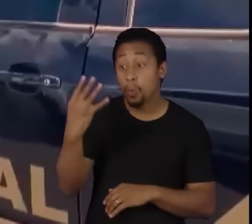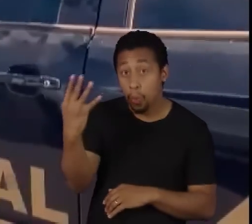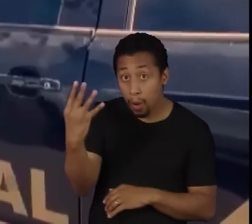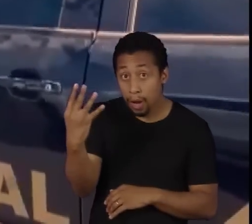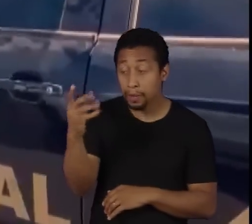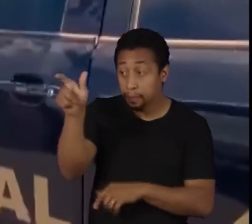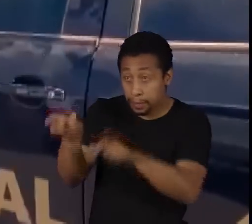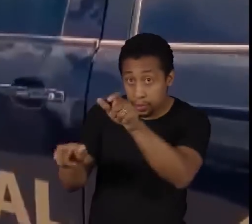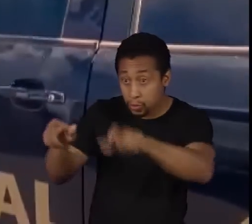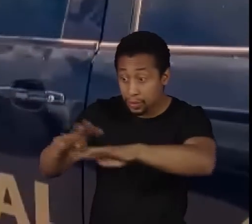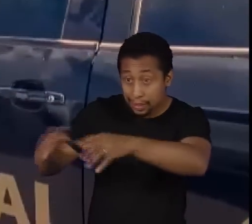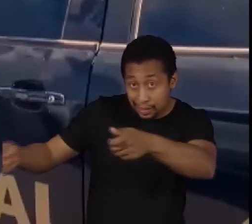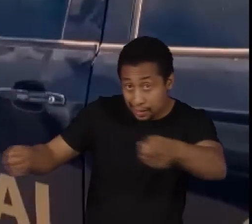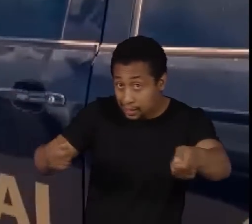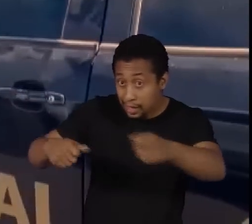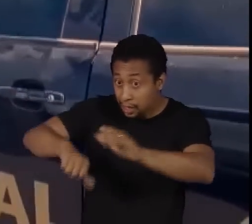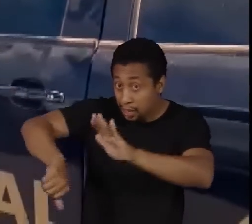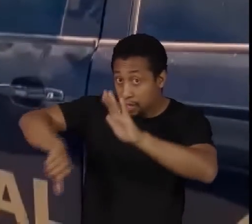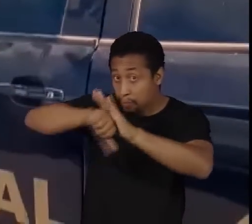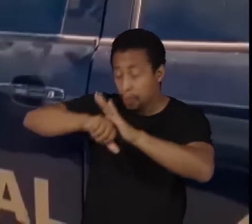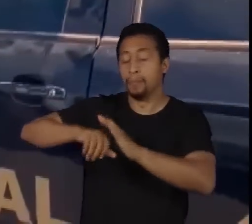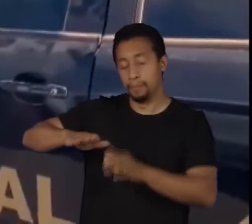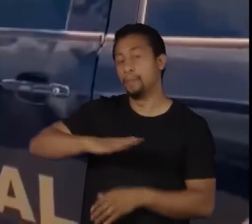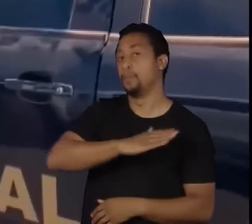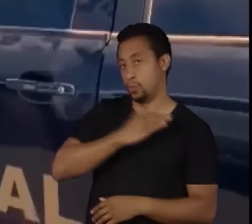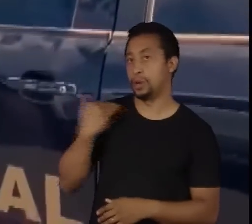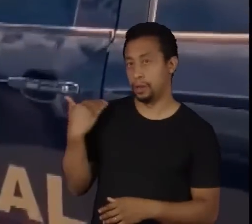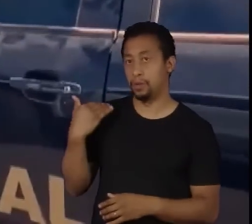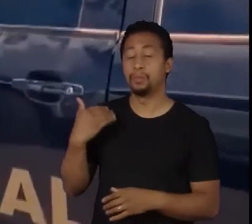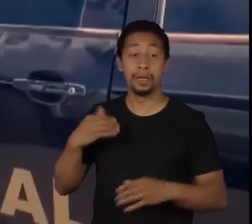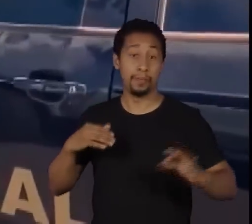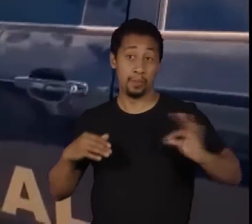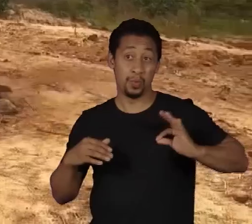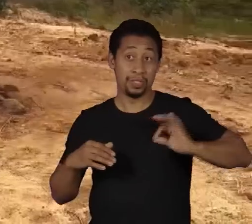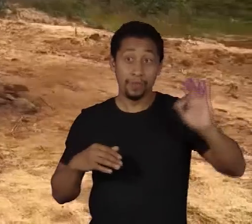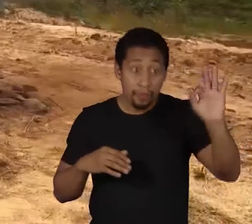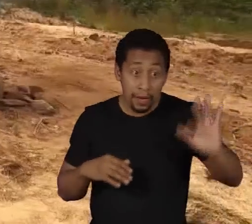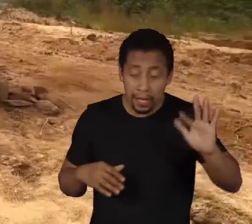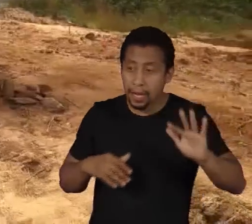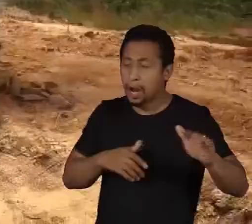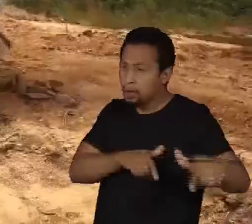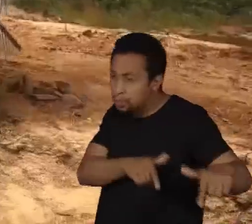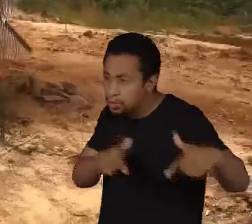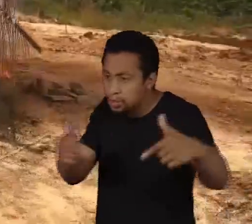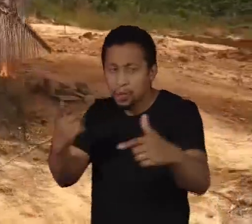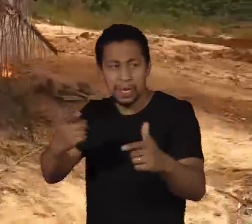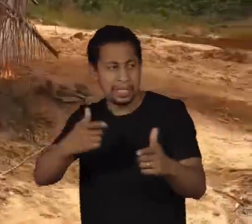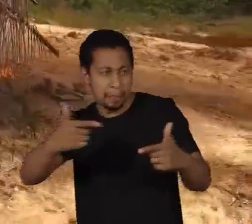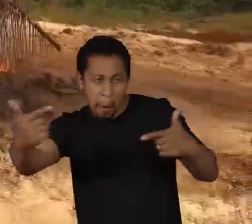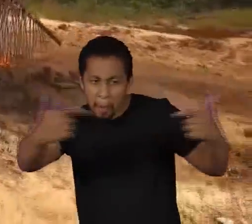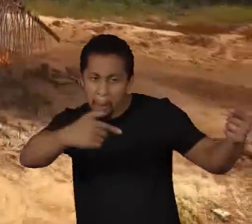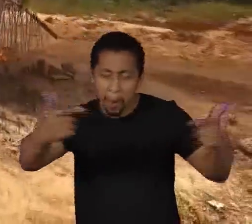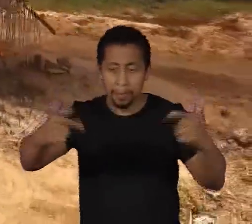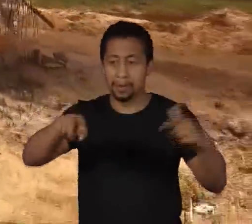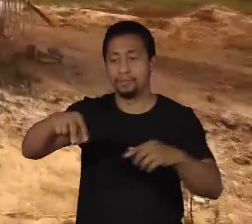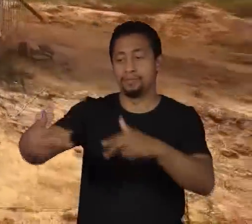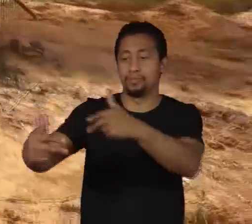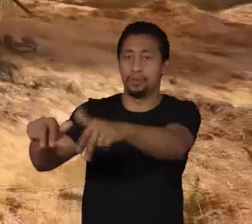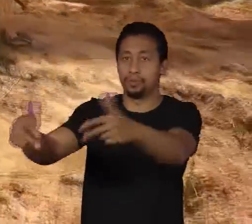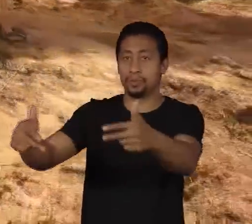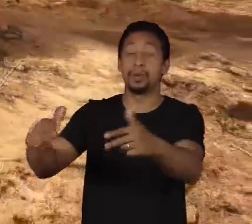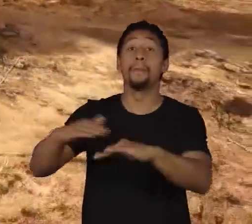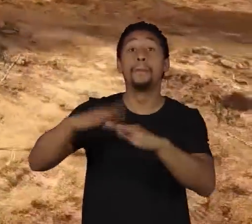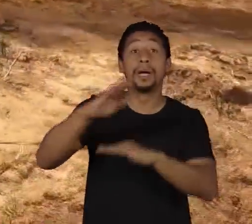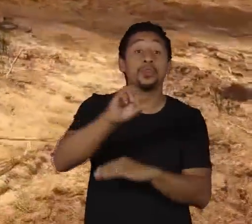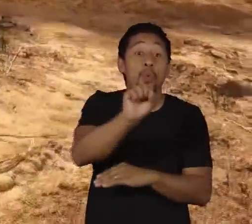ilegais foram mortos ao reagir a uma abordagem da Polícia Federal. Mais 8 corpos de não indígenas foram